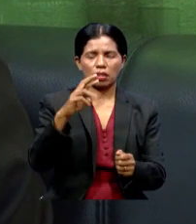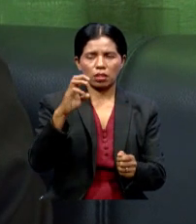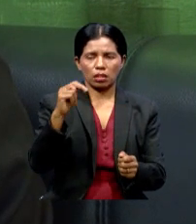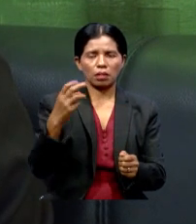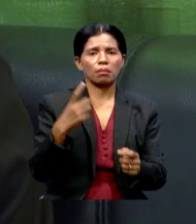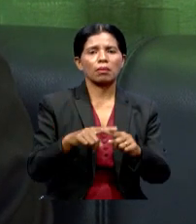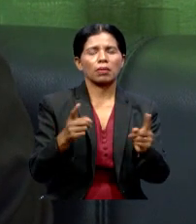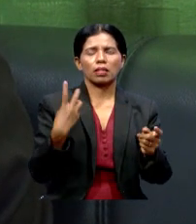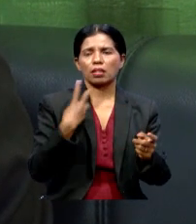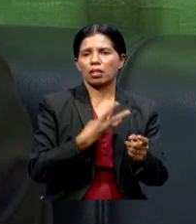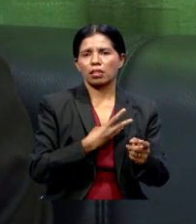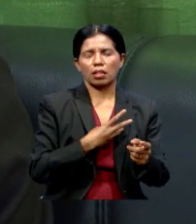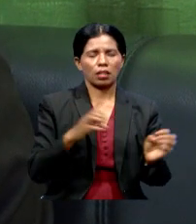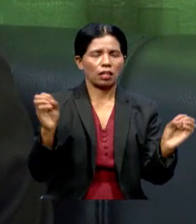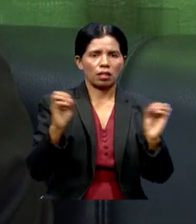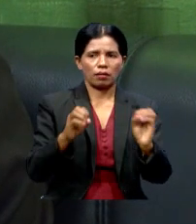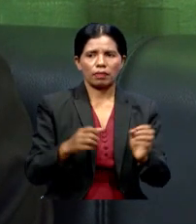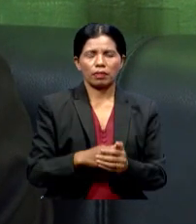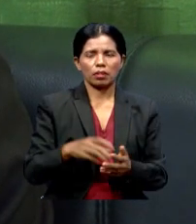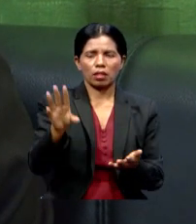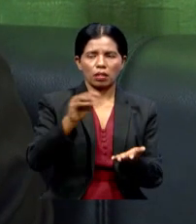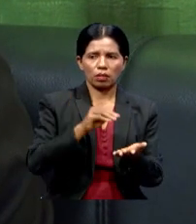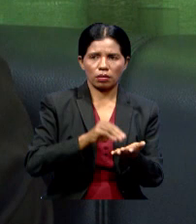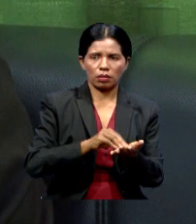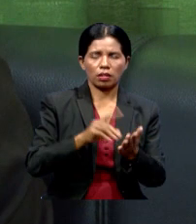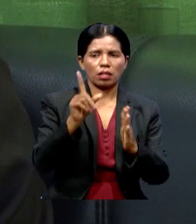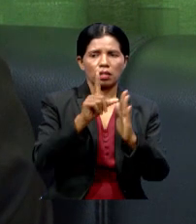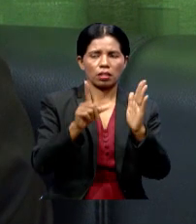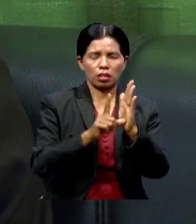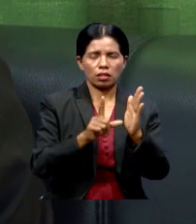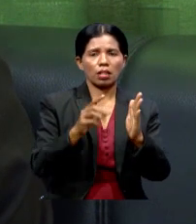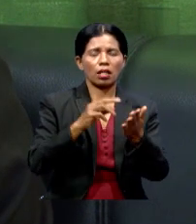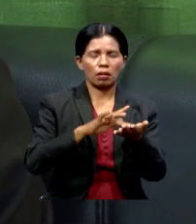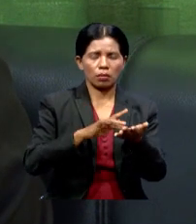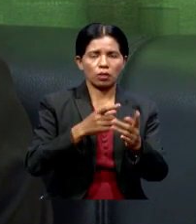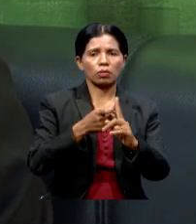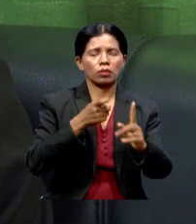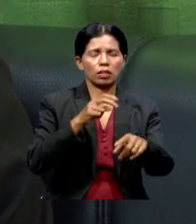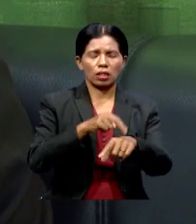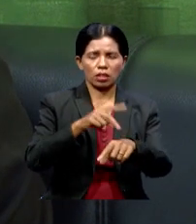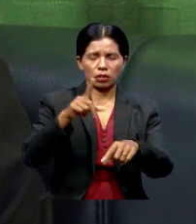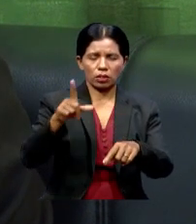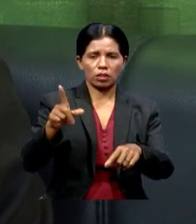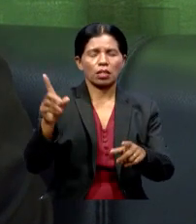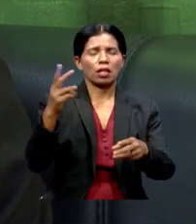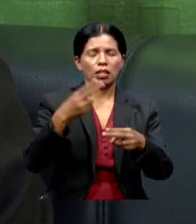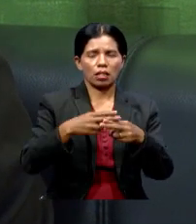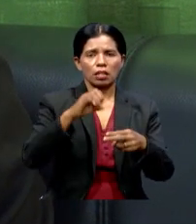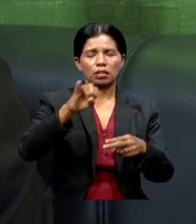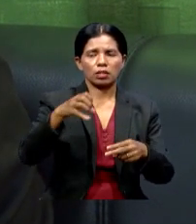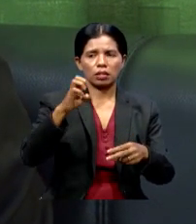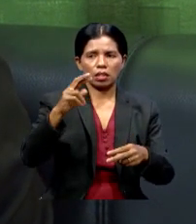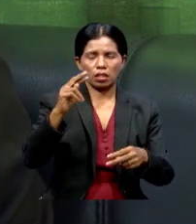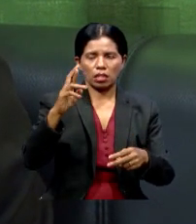iha ita adopta lista ai moruk sesi nasional ne bemak 100% naran generik karik nia